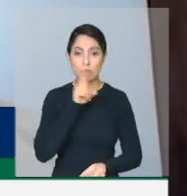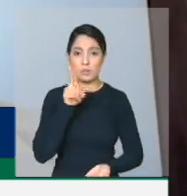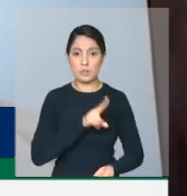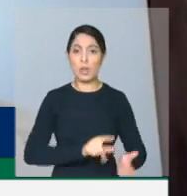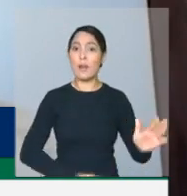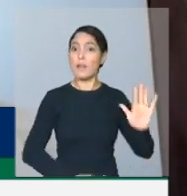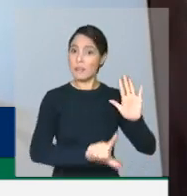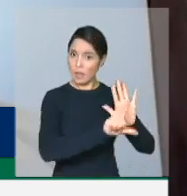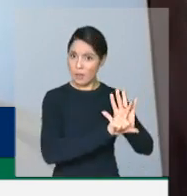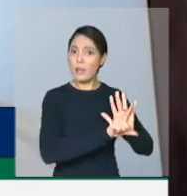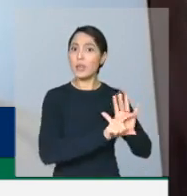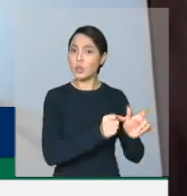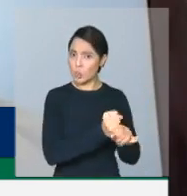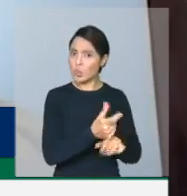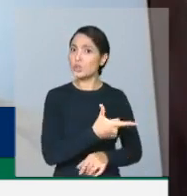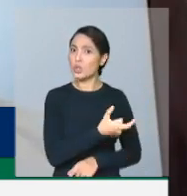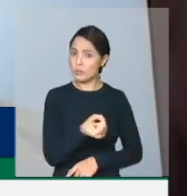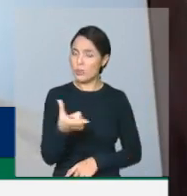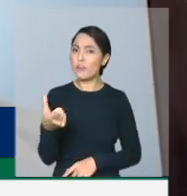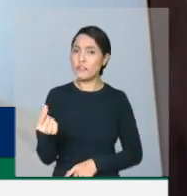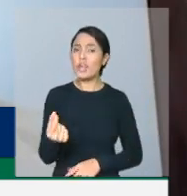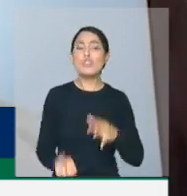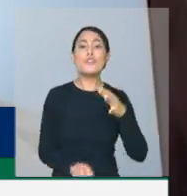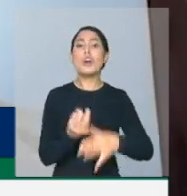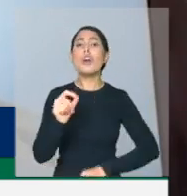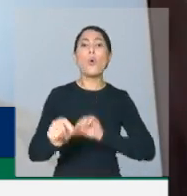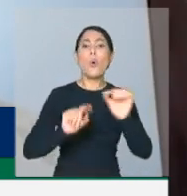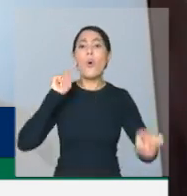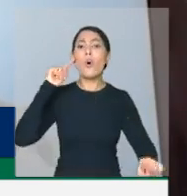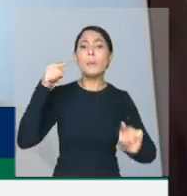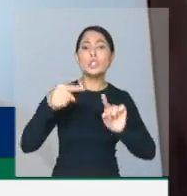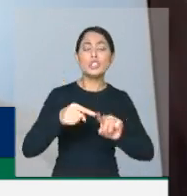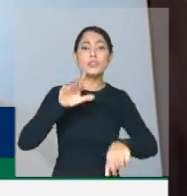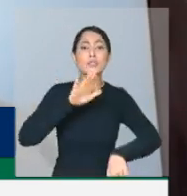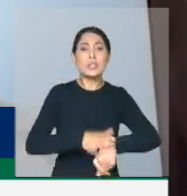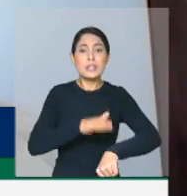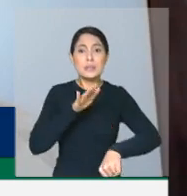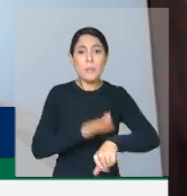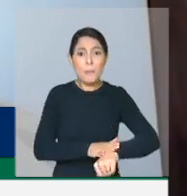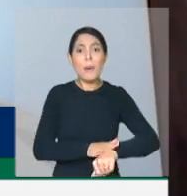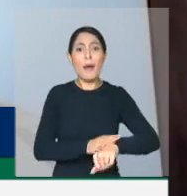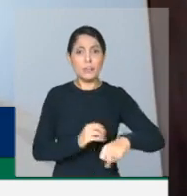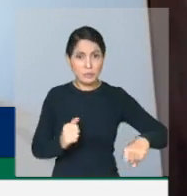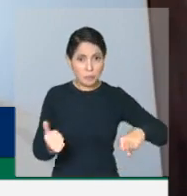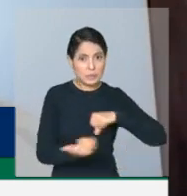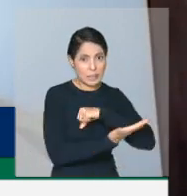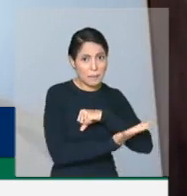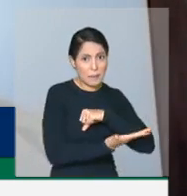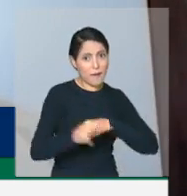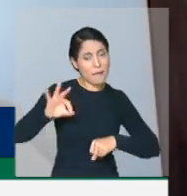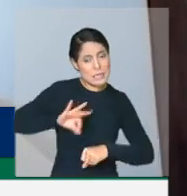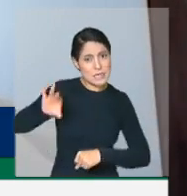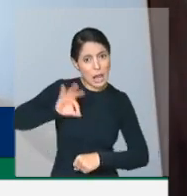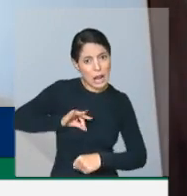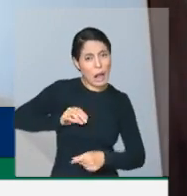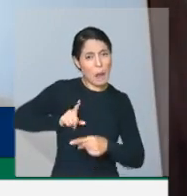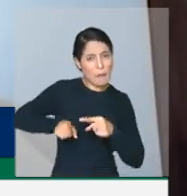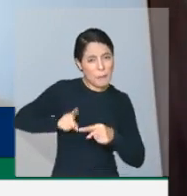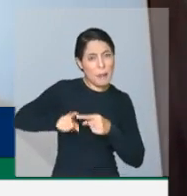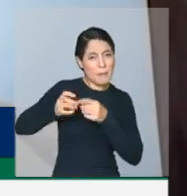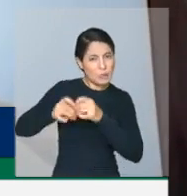2 de abril de 2020, foi criado para amenizar os efeitos da perda da renda laboral em função das medidas